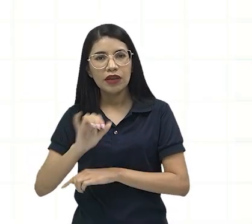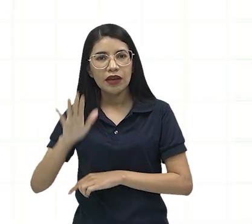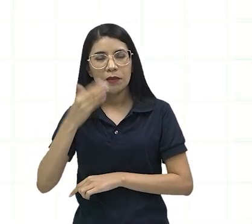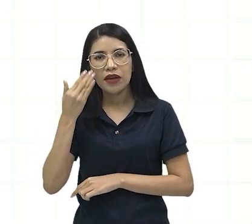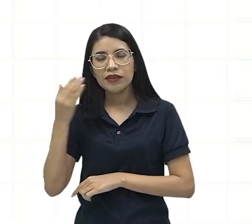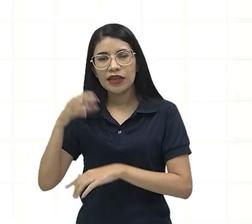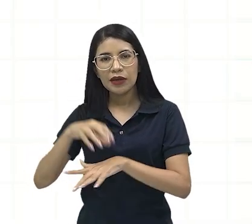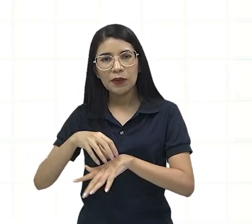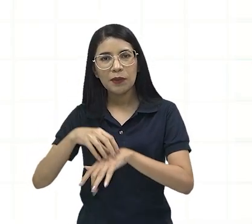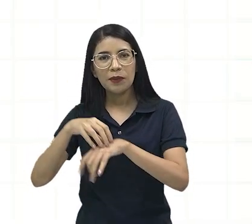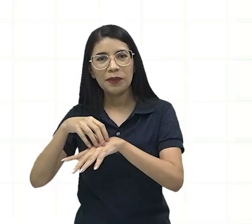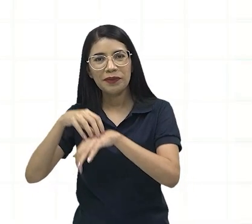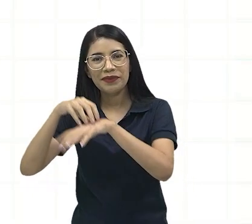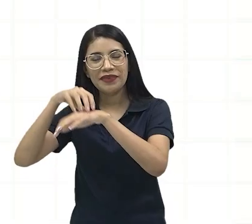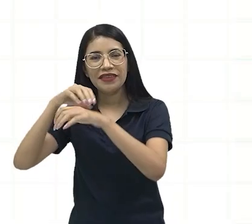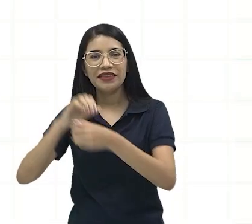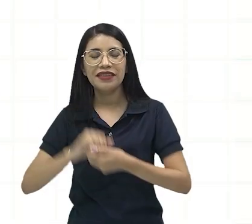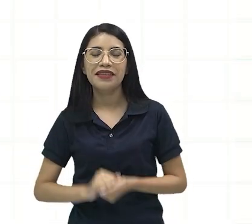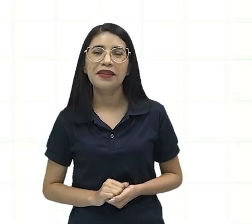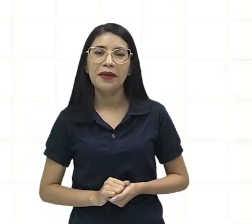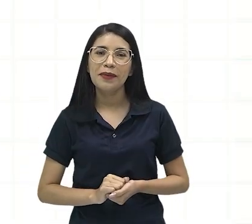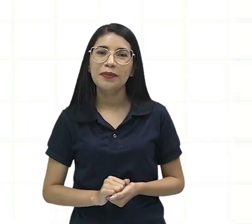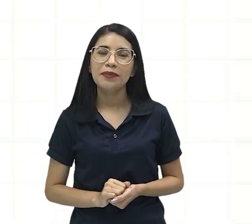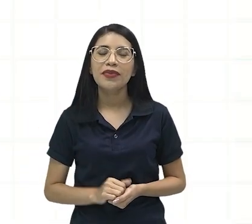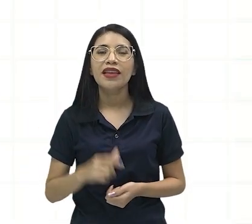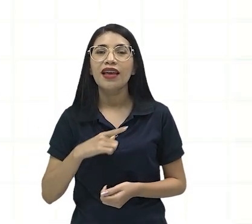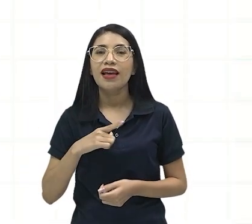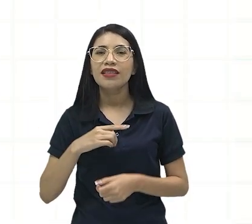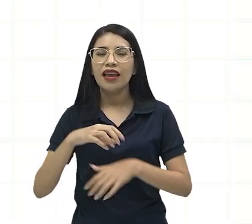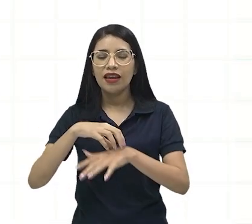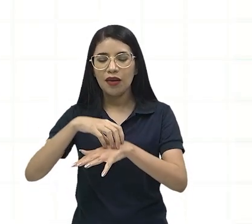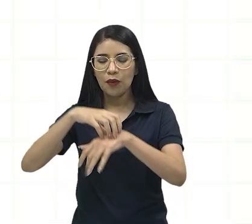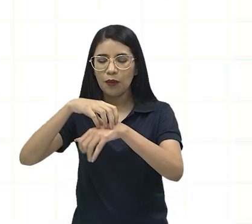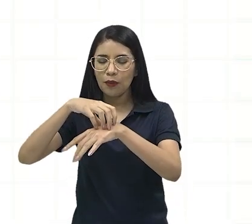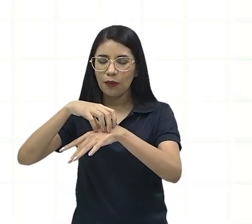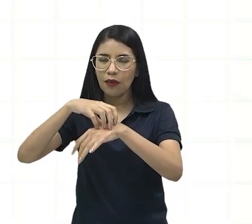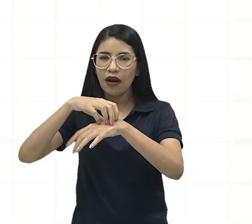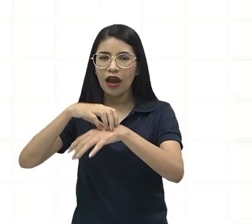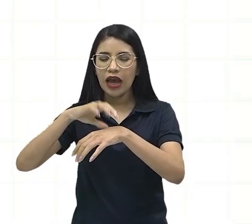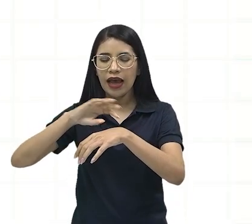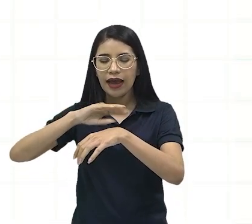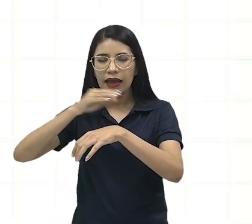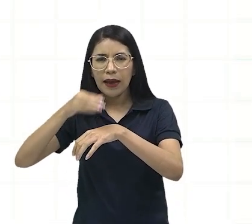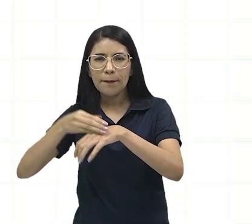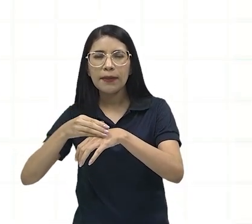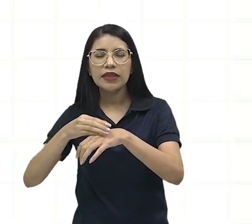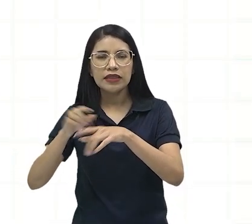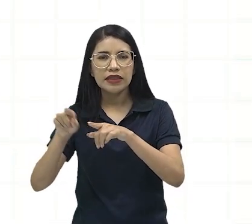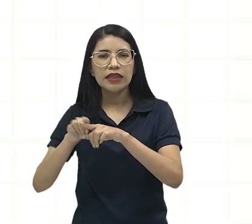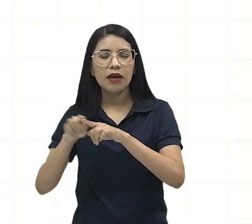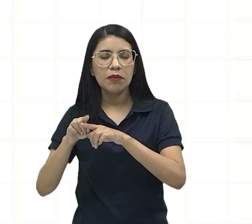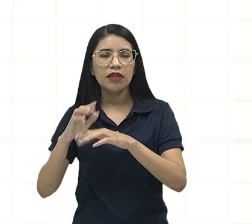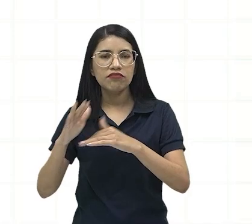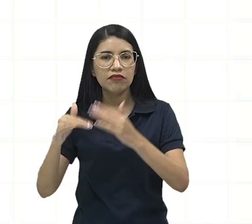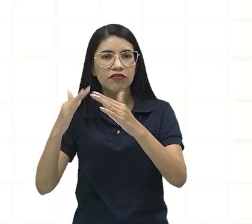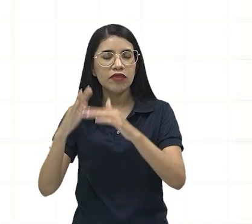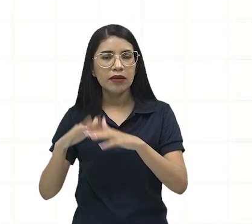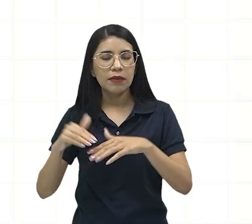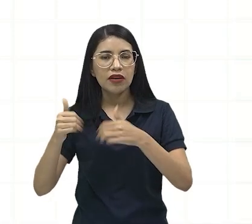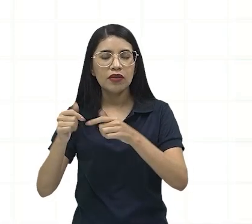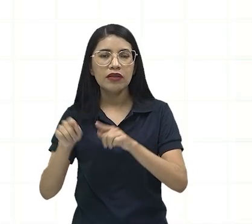um polvo, e eles possuem tentáculos, cabeça bem desenvolvida e também